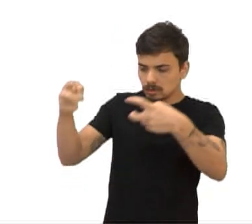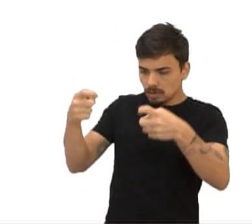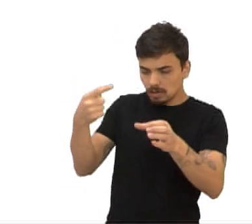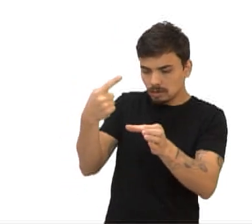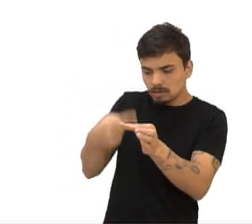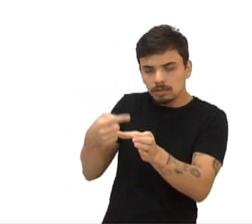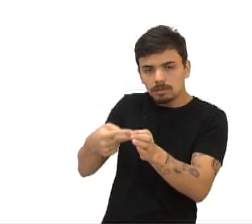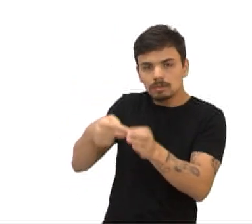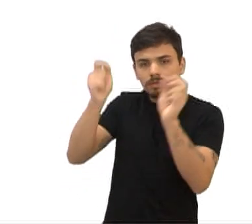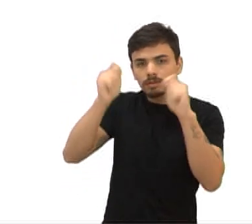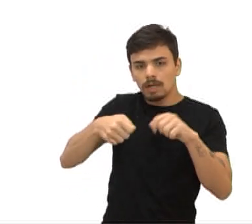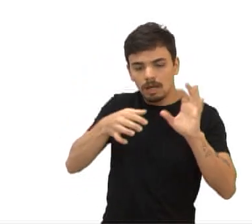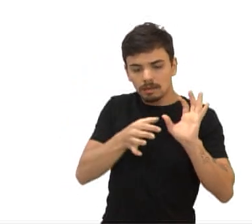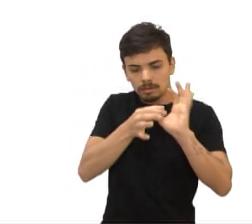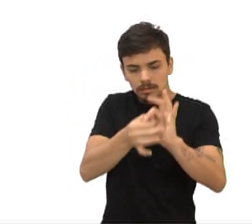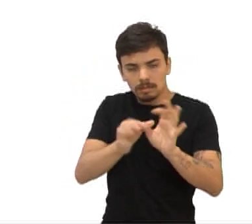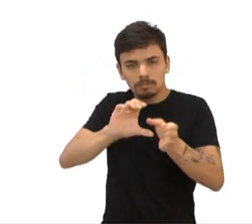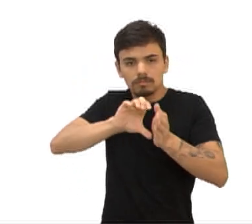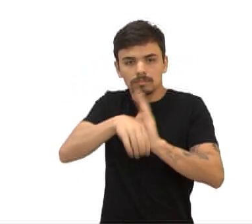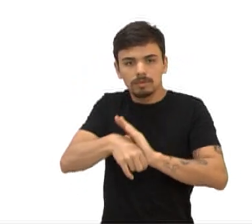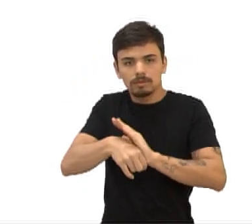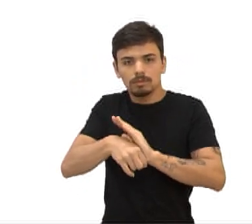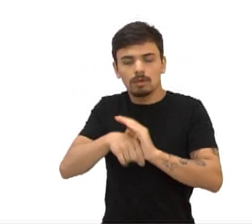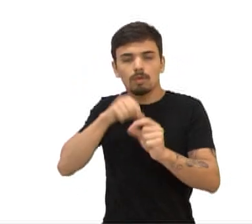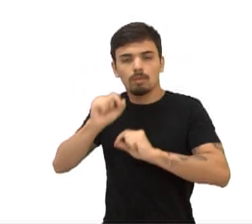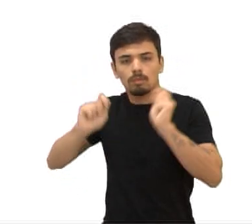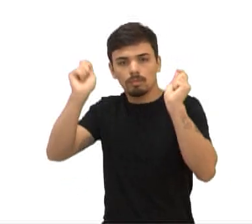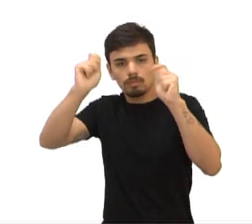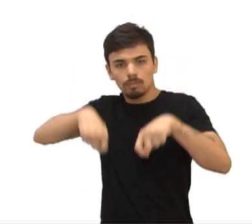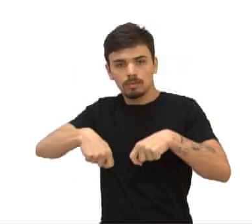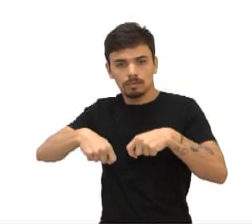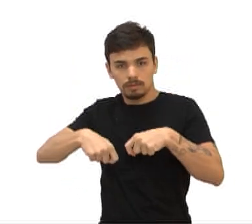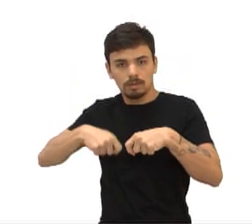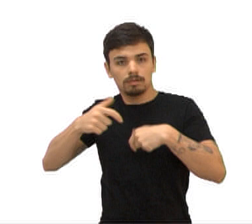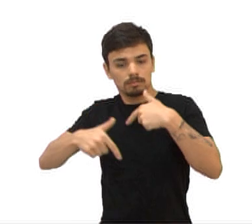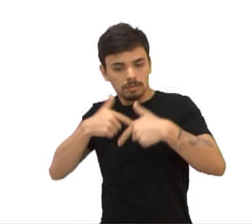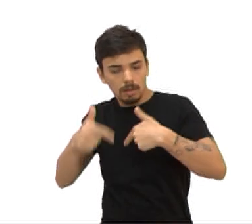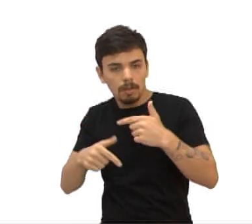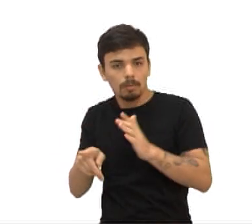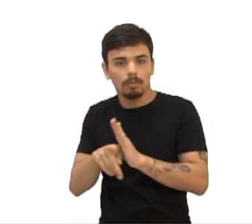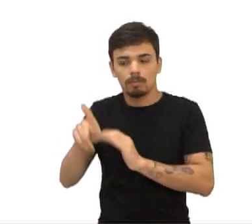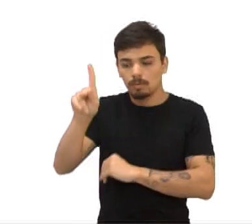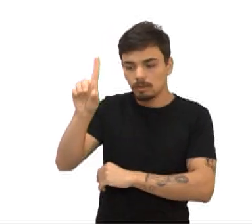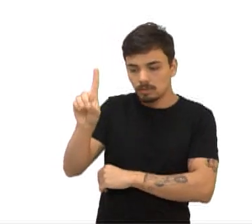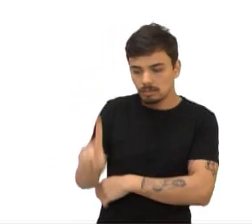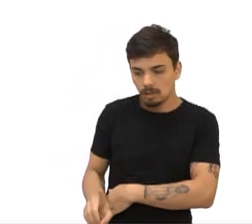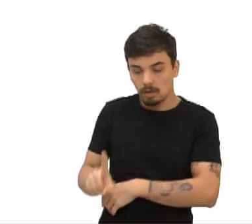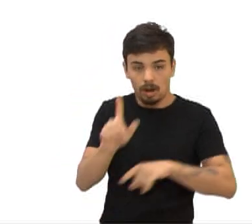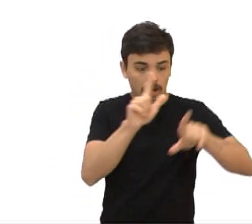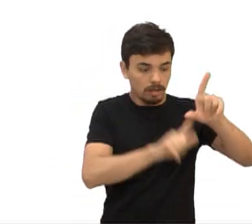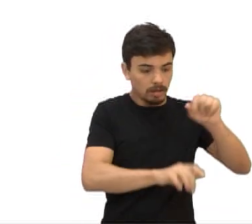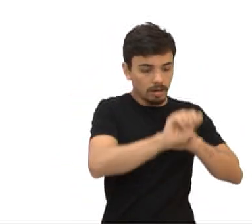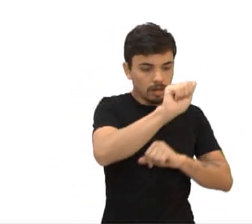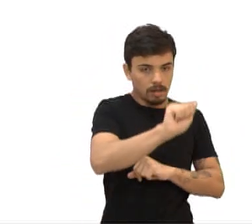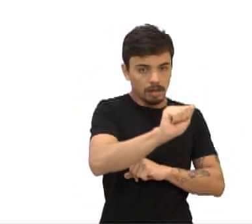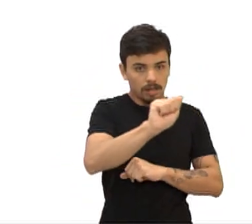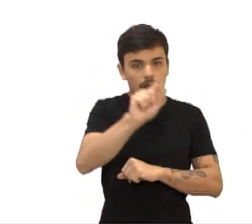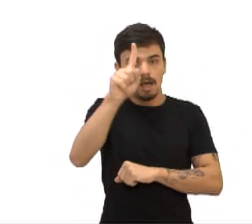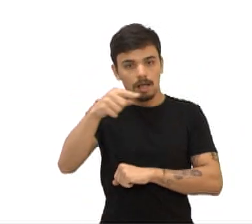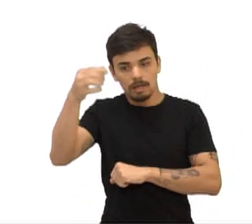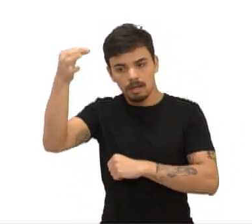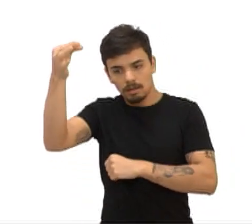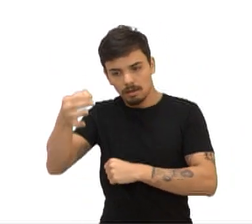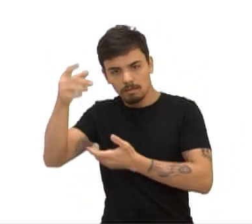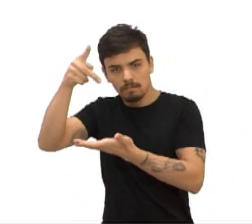cidadania pode ser definida como a condição do exercício dos direitos. Marquem letra A se a afirmativa é